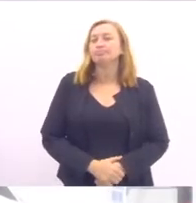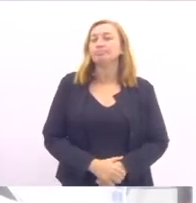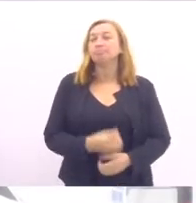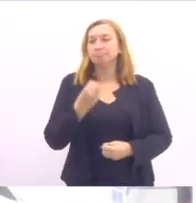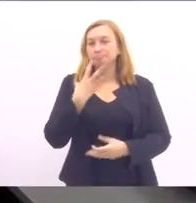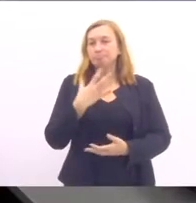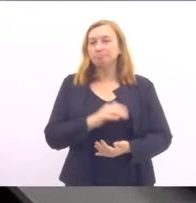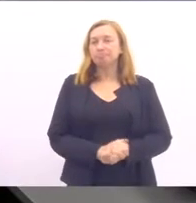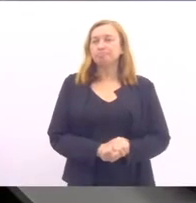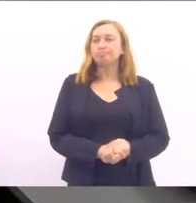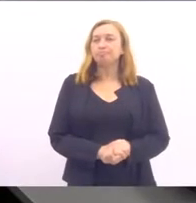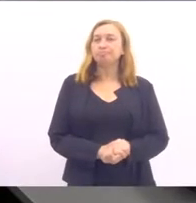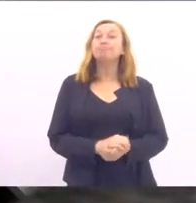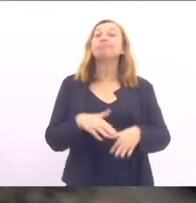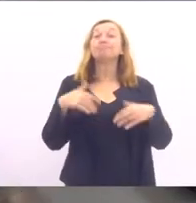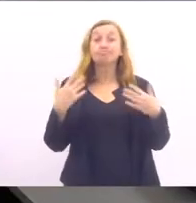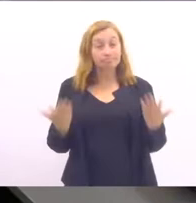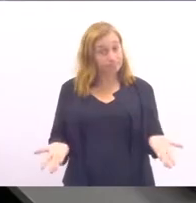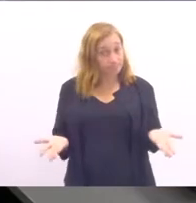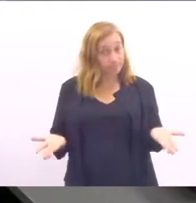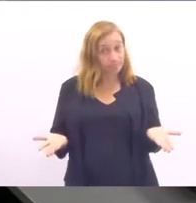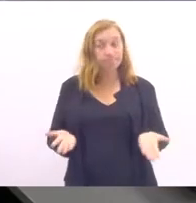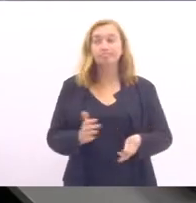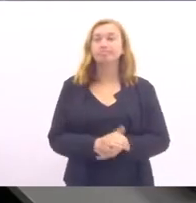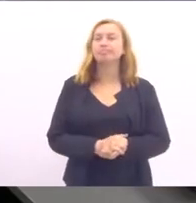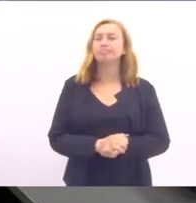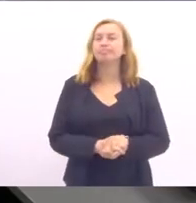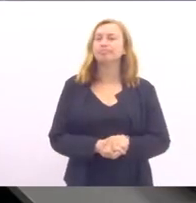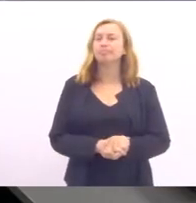Bem, então,